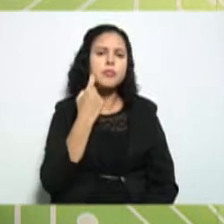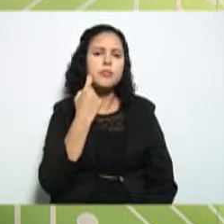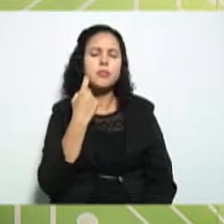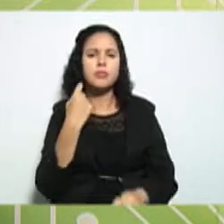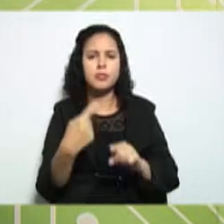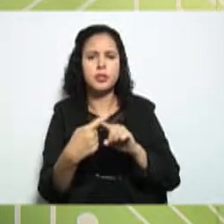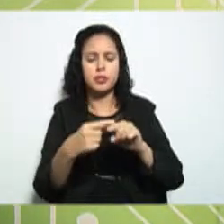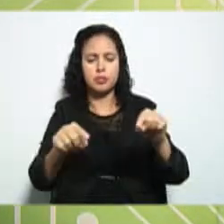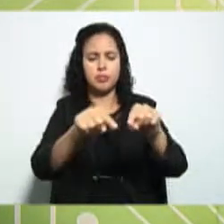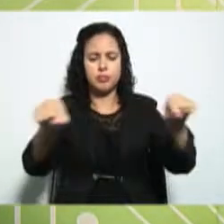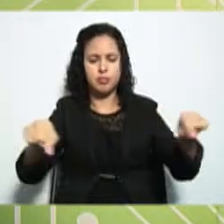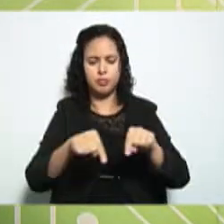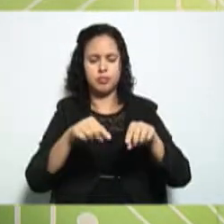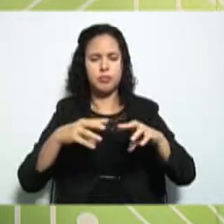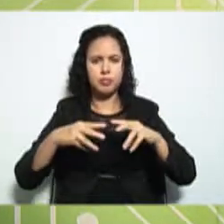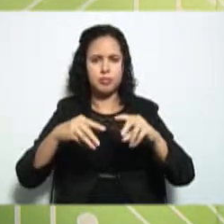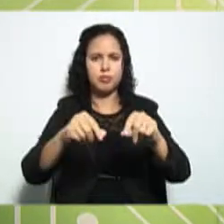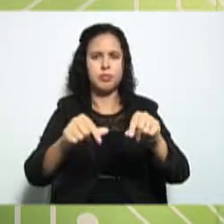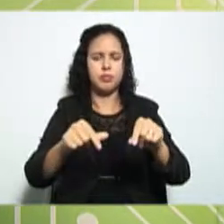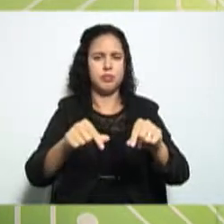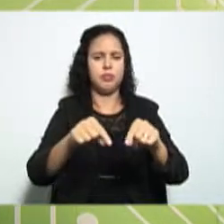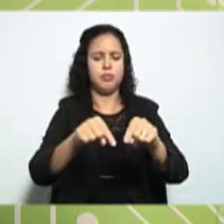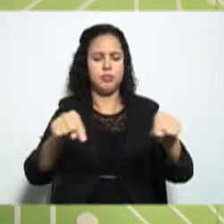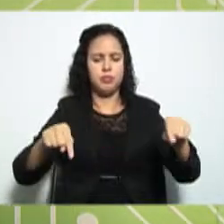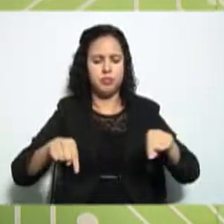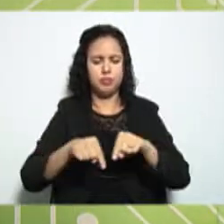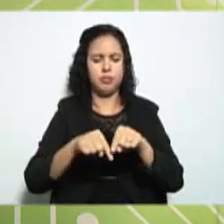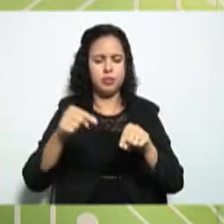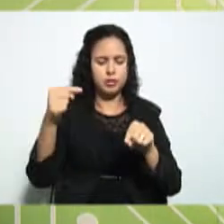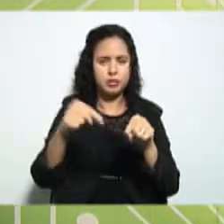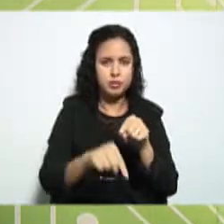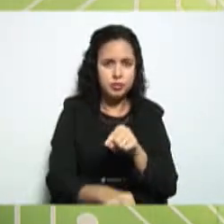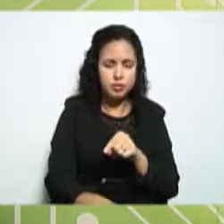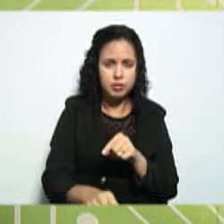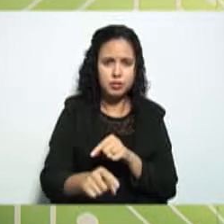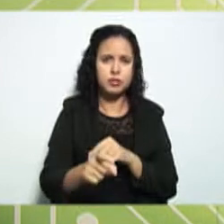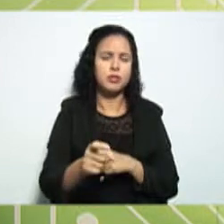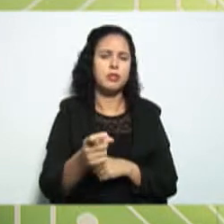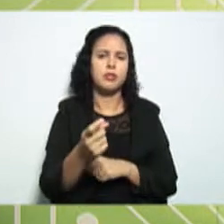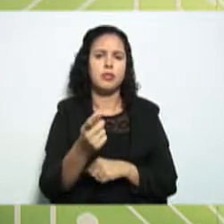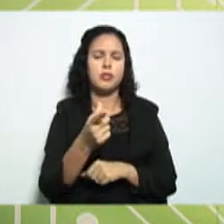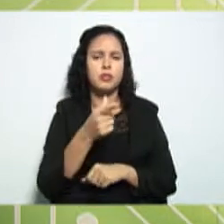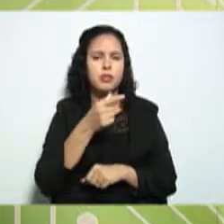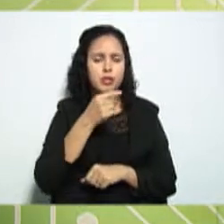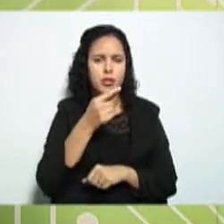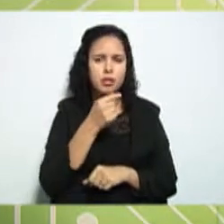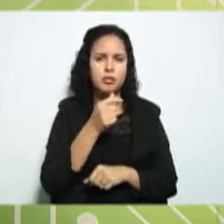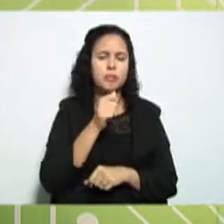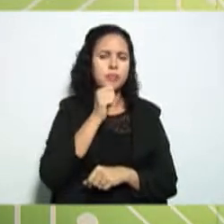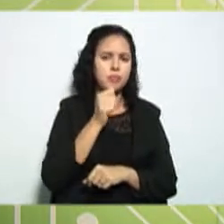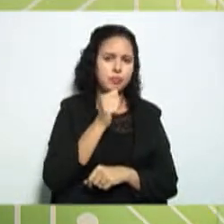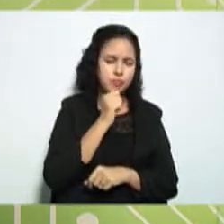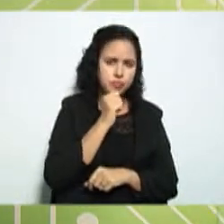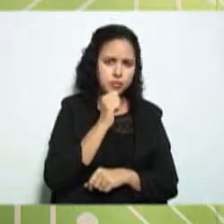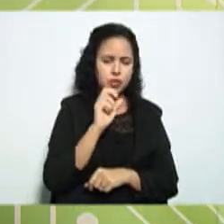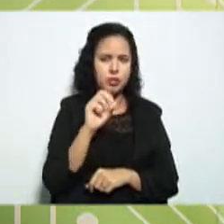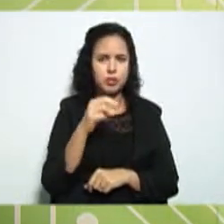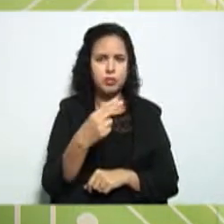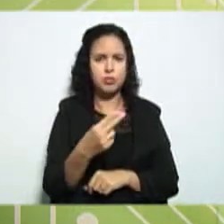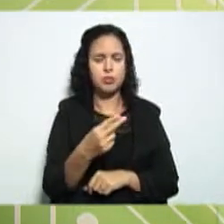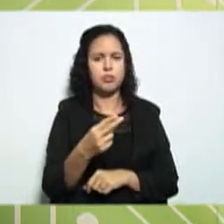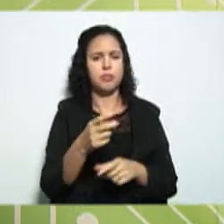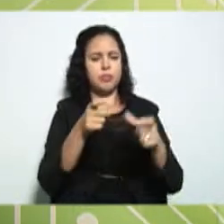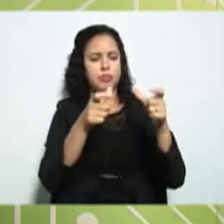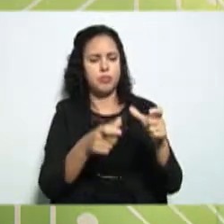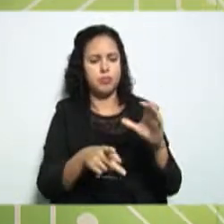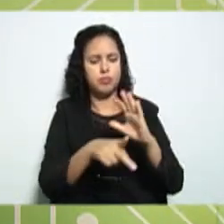rural, não tem, às vezes, ainda a represa para produção de peixes, ou ainda não tem uma câmara de